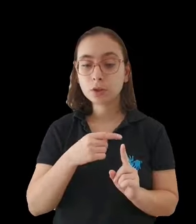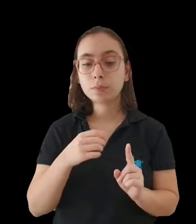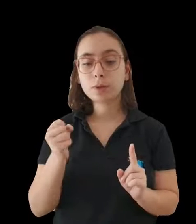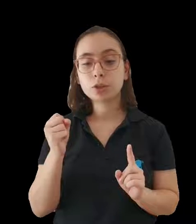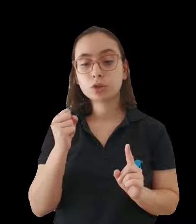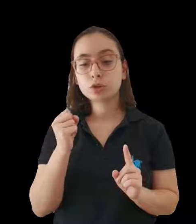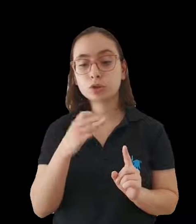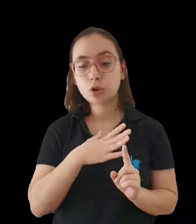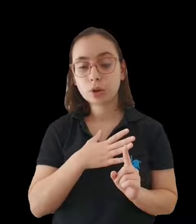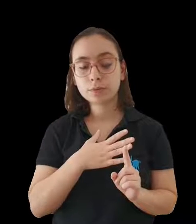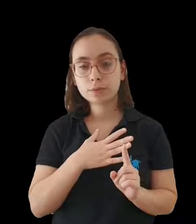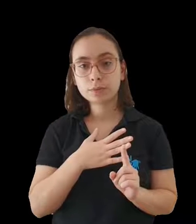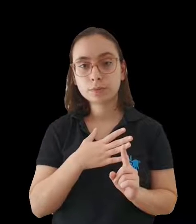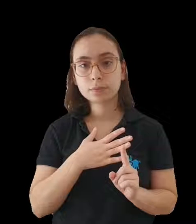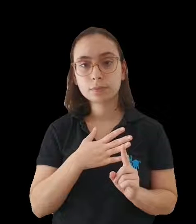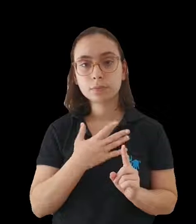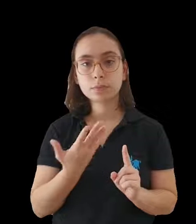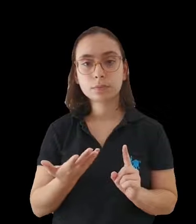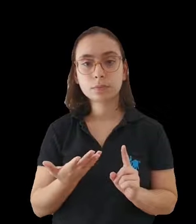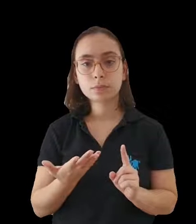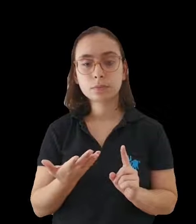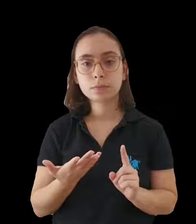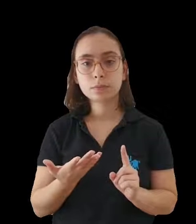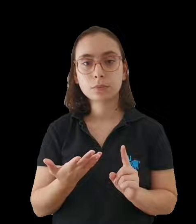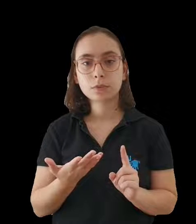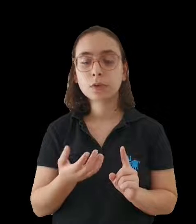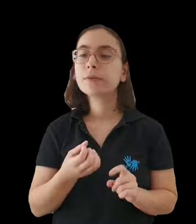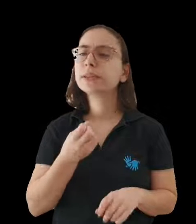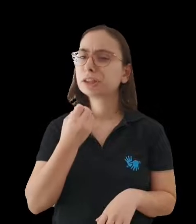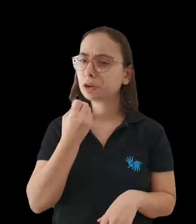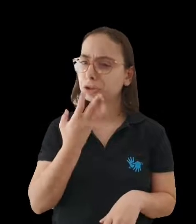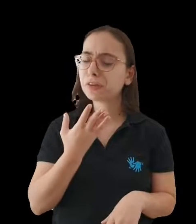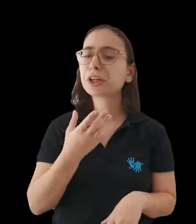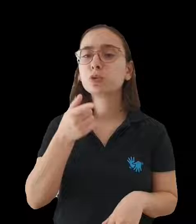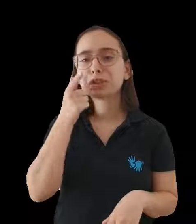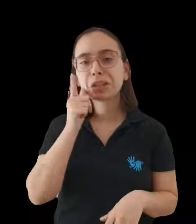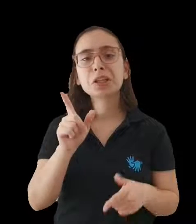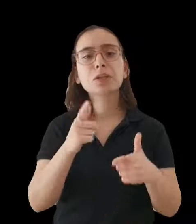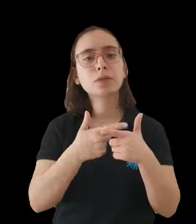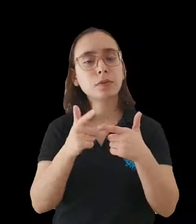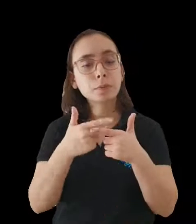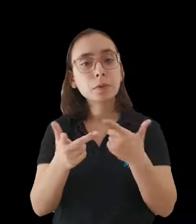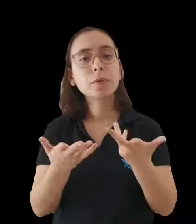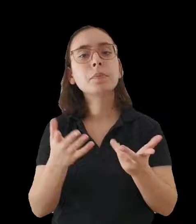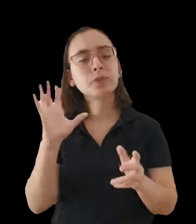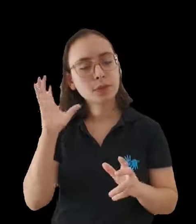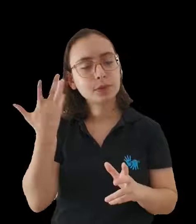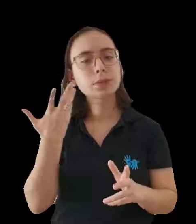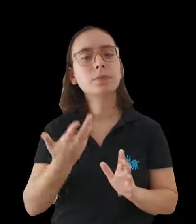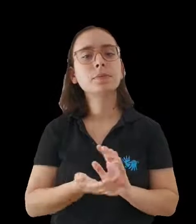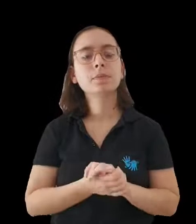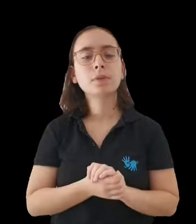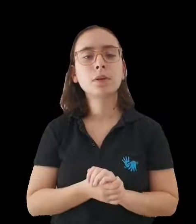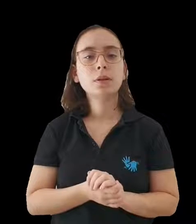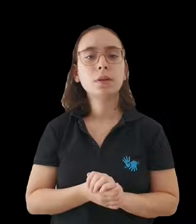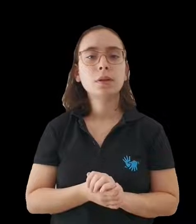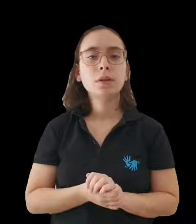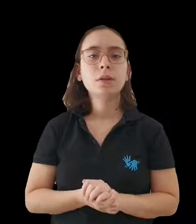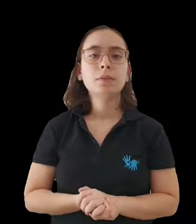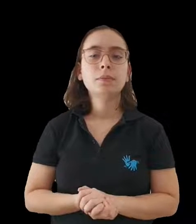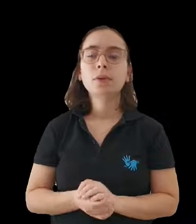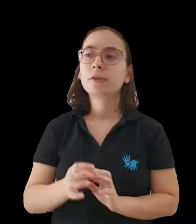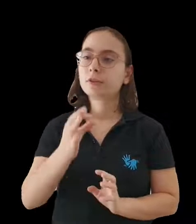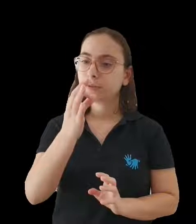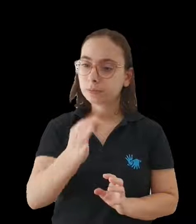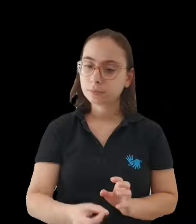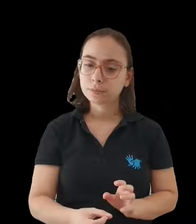que vai ser o bem-sucedido, vamos dizer assim, sabe? Então ele vai, a pena dele vai cair, vai levar